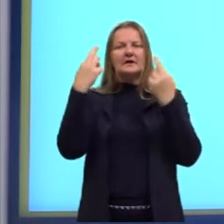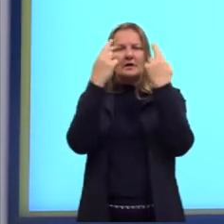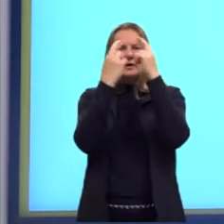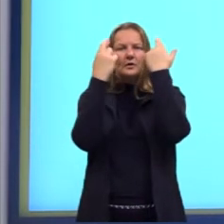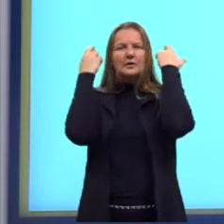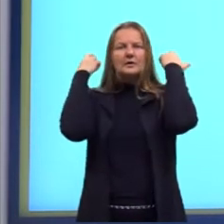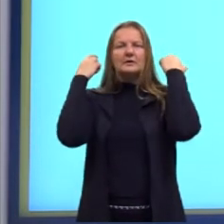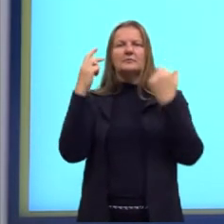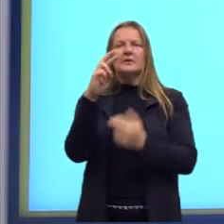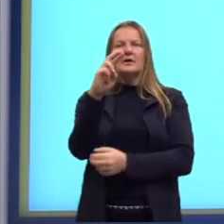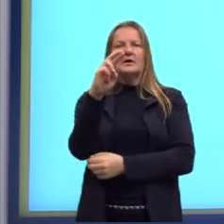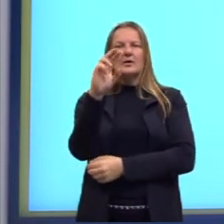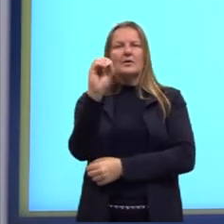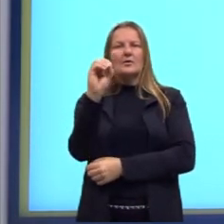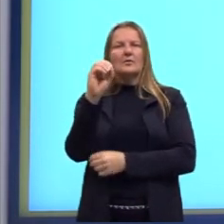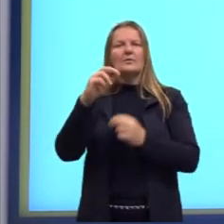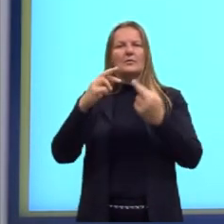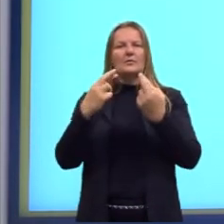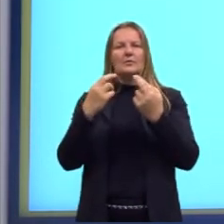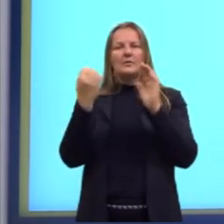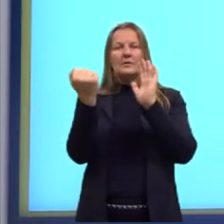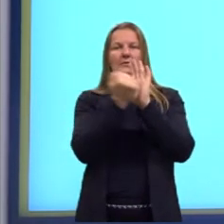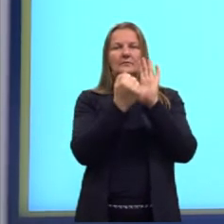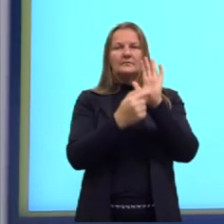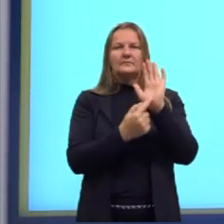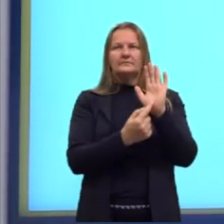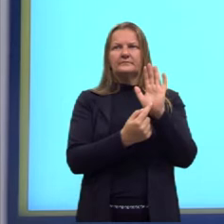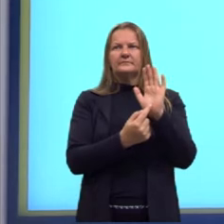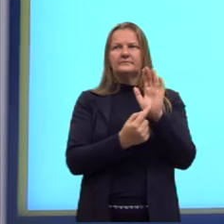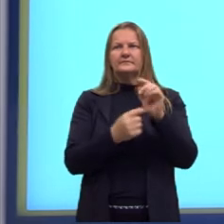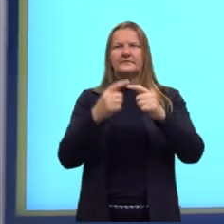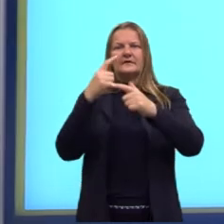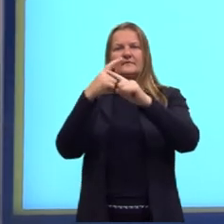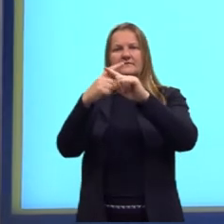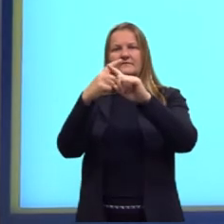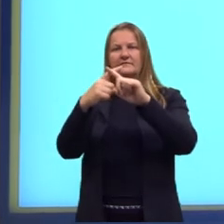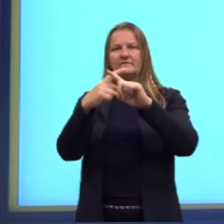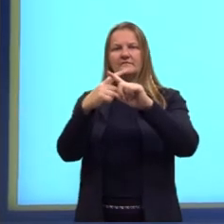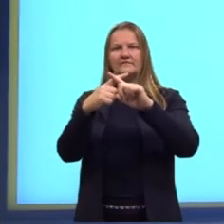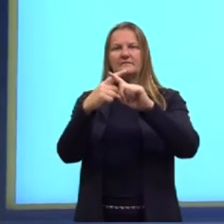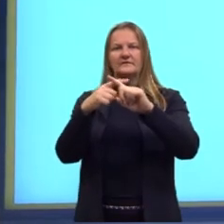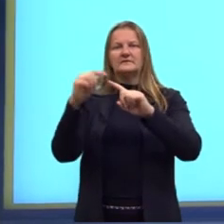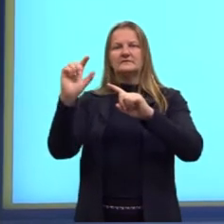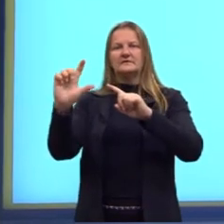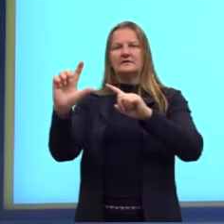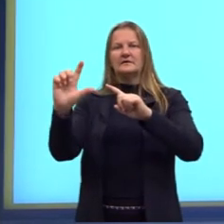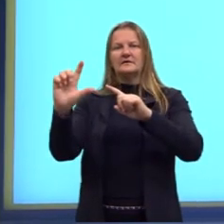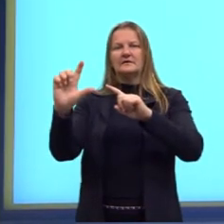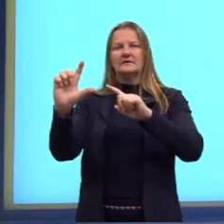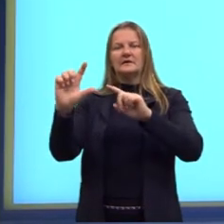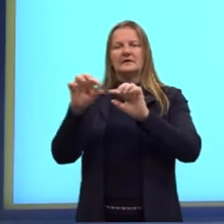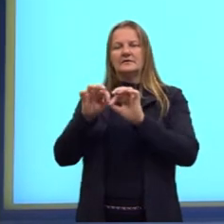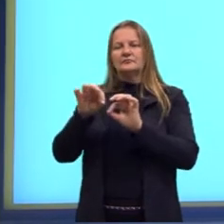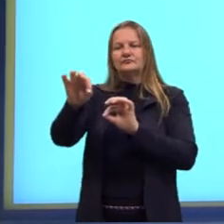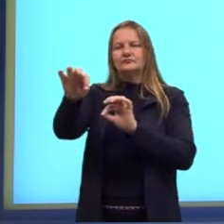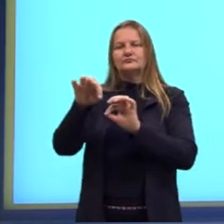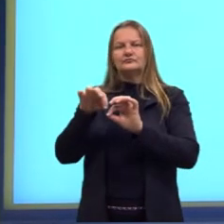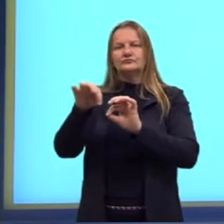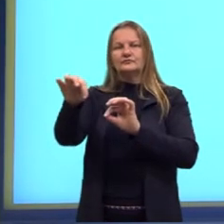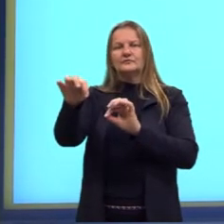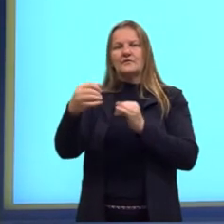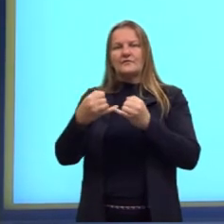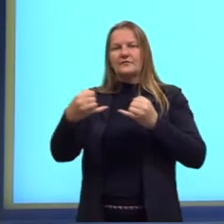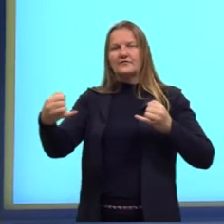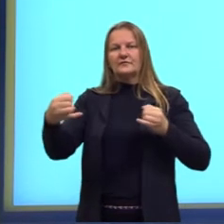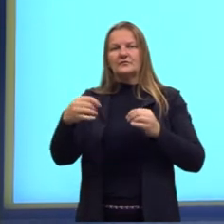grega que se chama roupa a gente já viu ela em outros momentos x l que é o comprimento do Fio